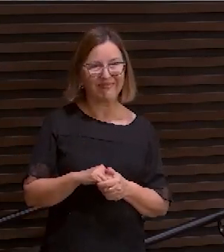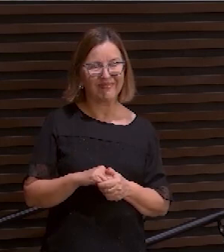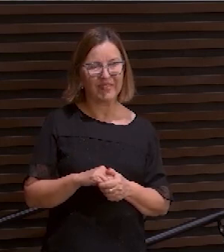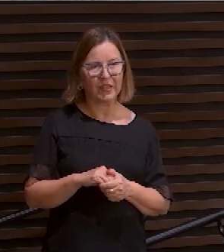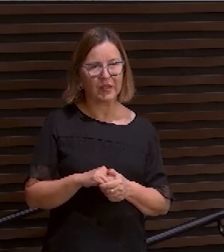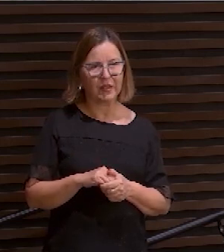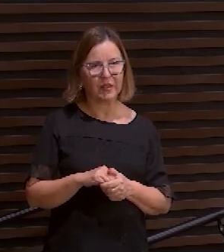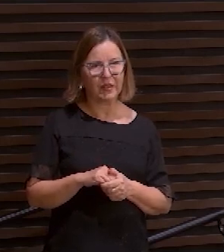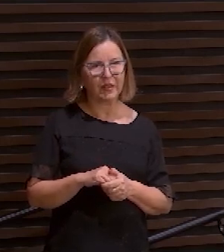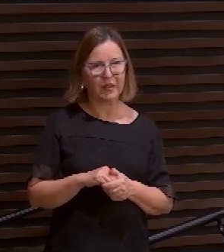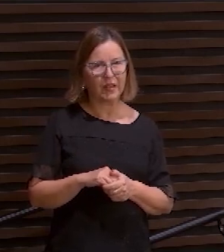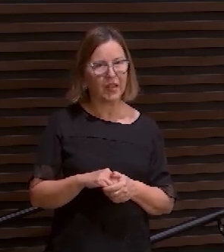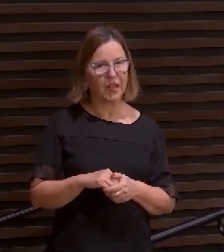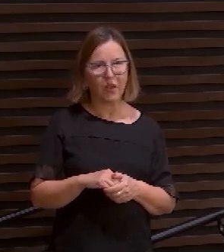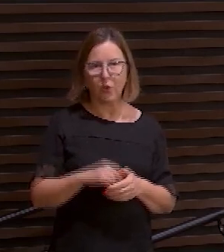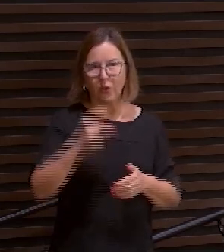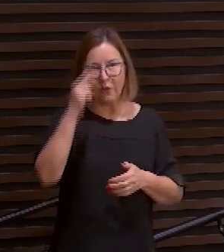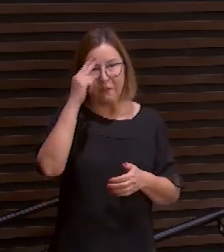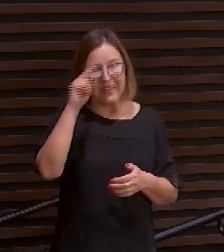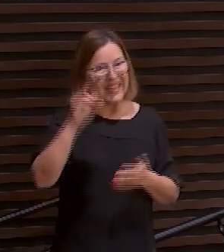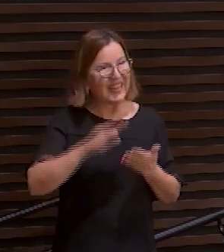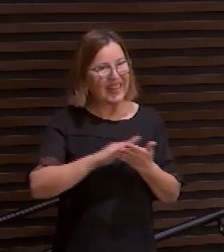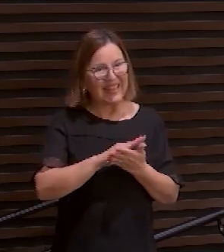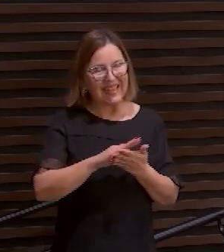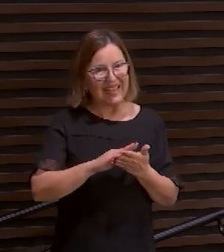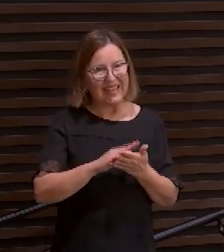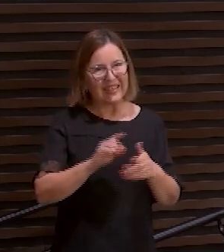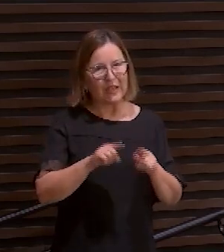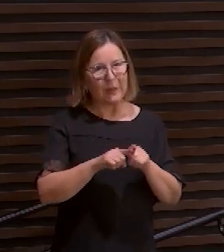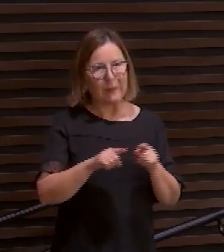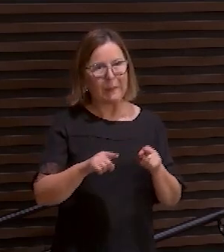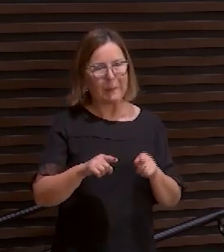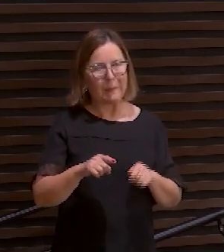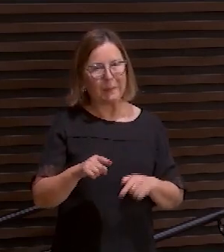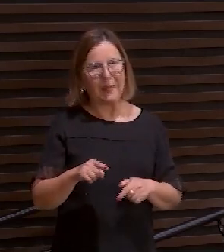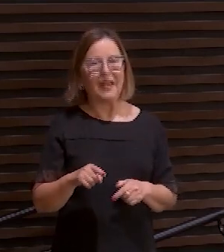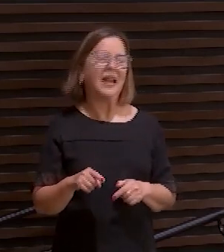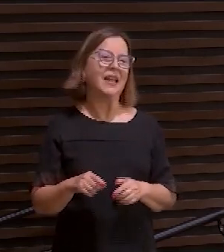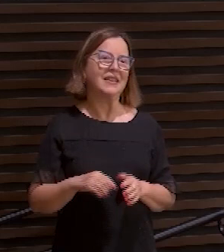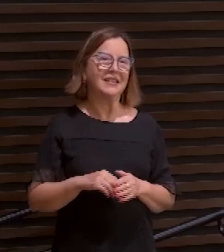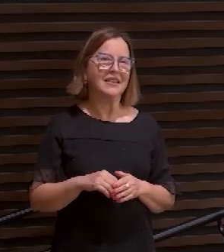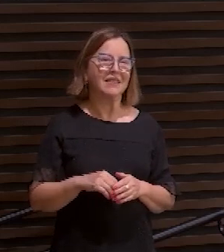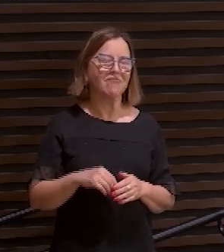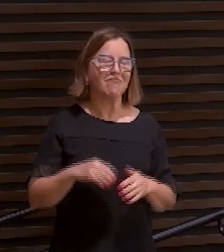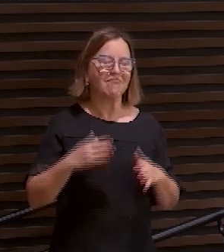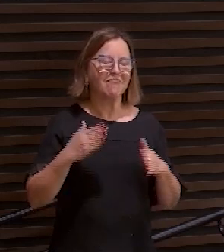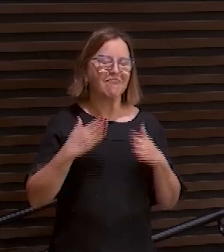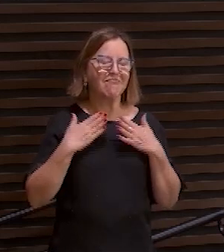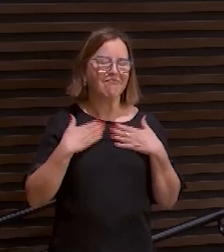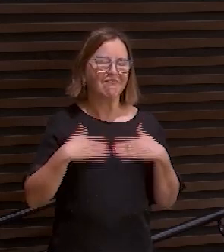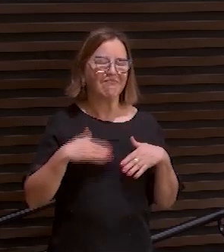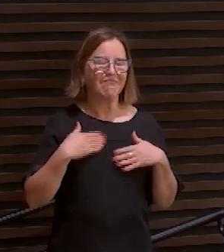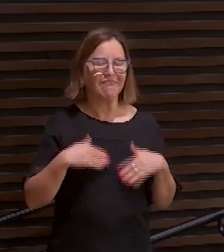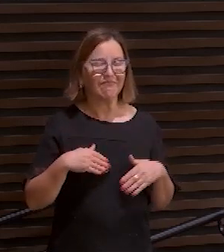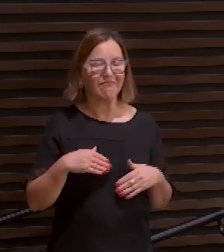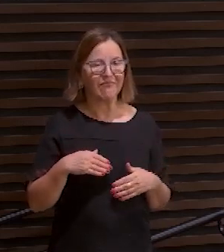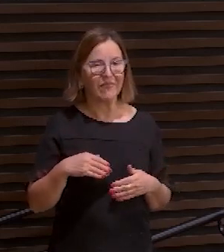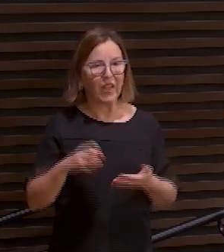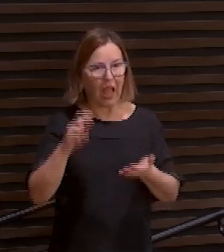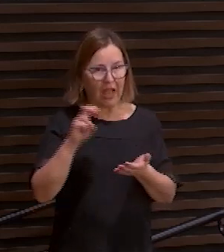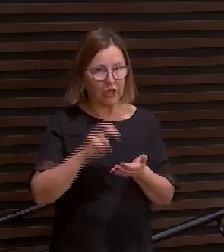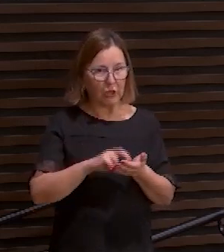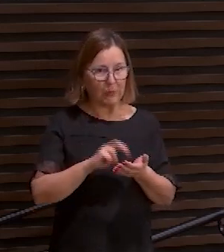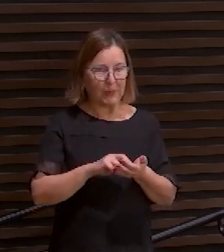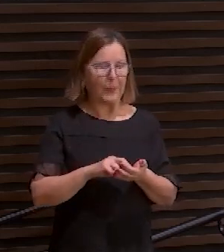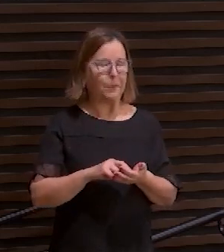E eu não vi nada, só vi a suavidade chegar. Outro dia pela manhã, reverendo